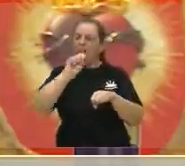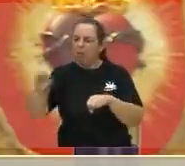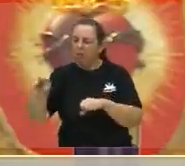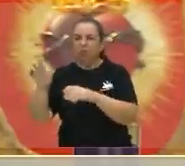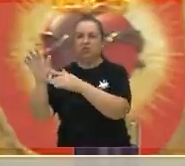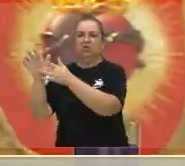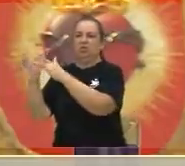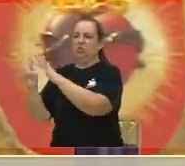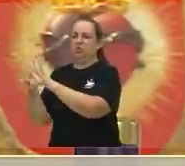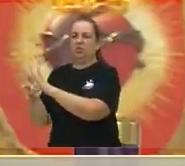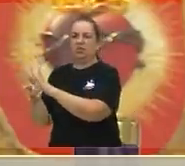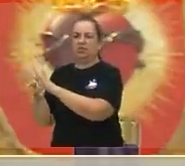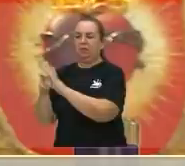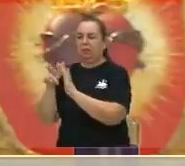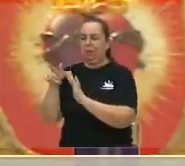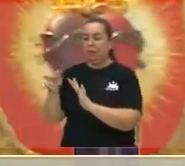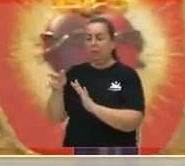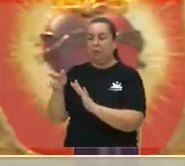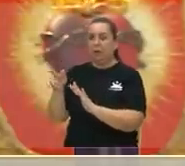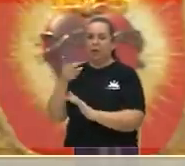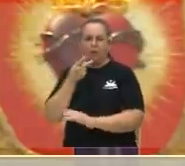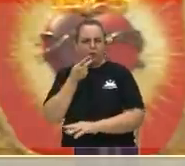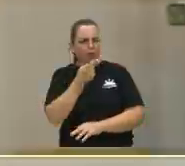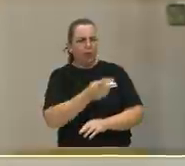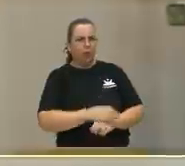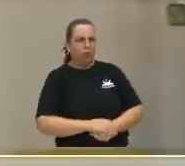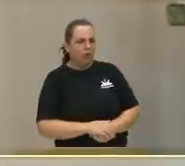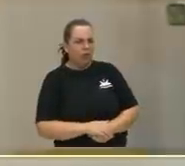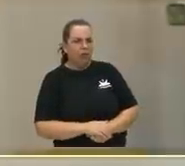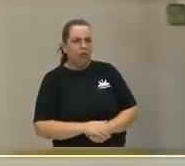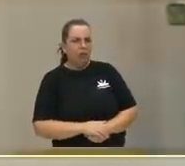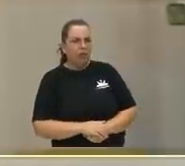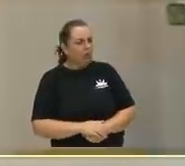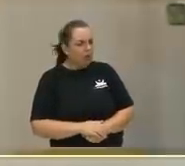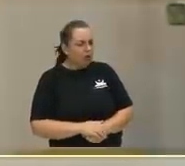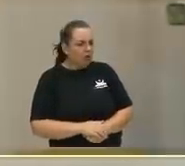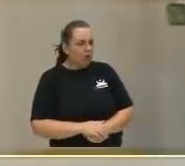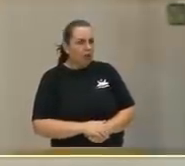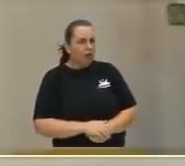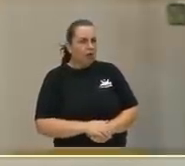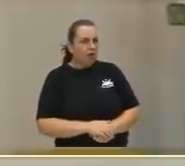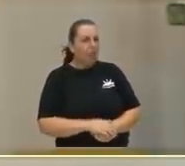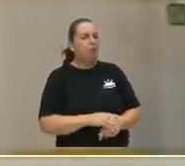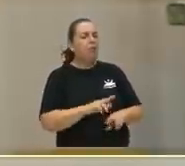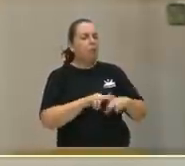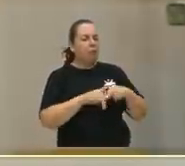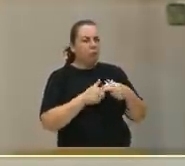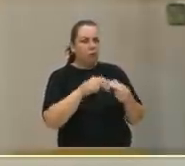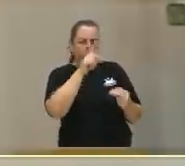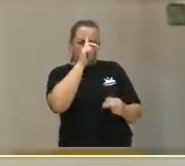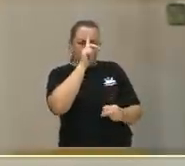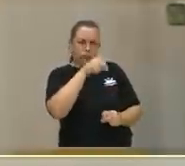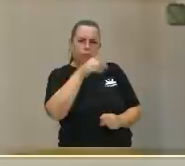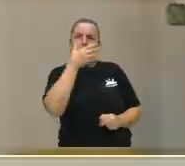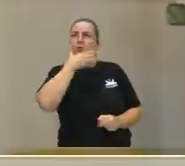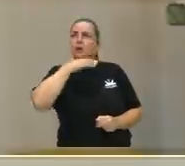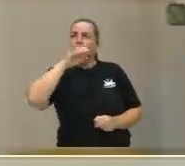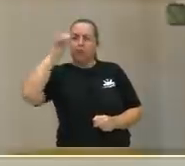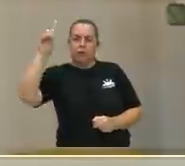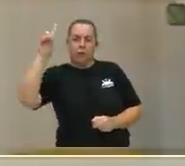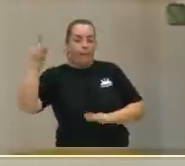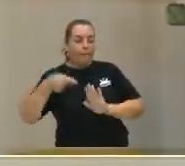jesus e ele disse é por ordem do pai mostrei vos muitas